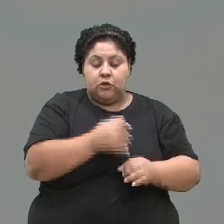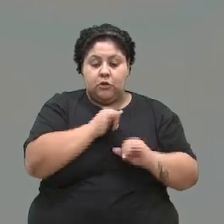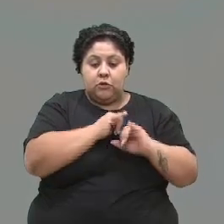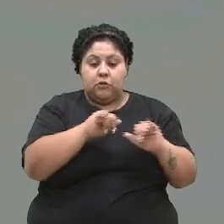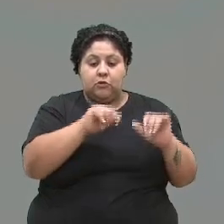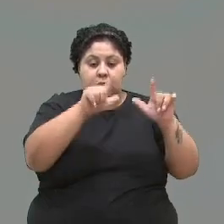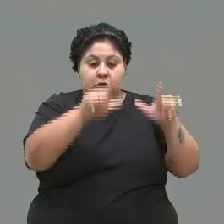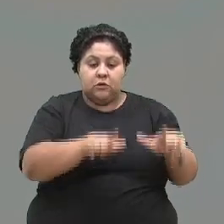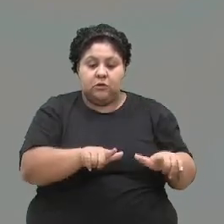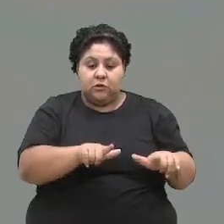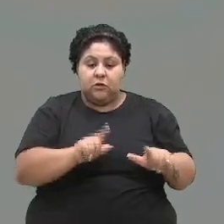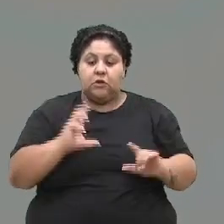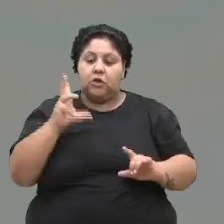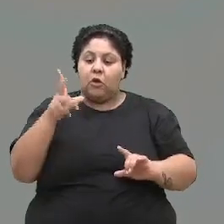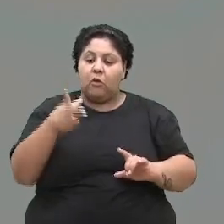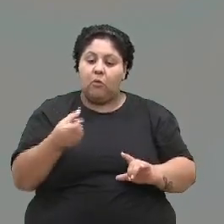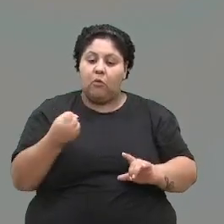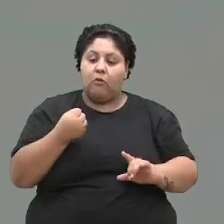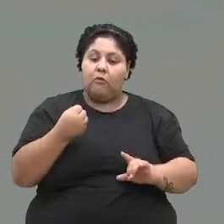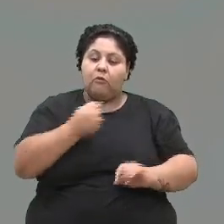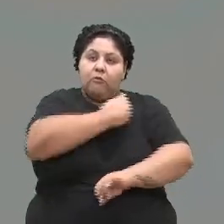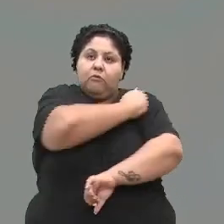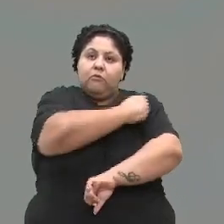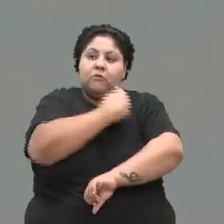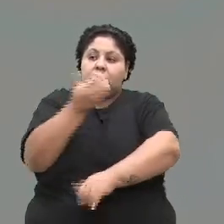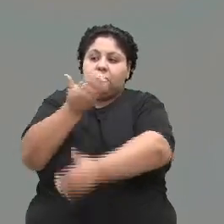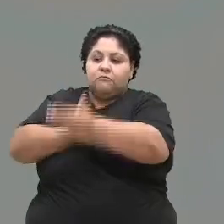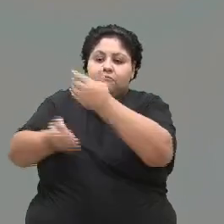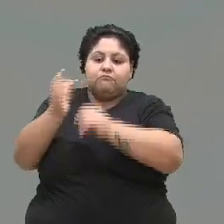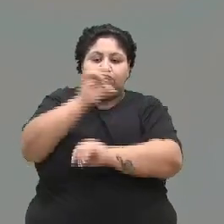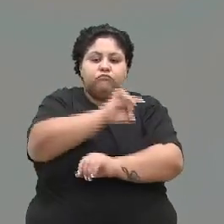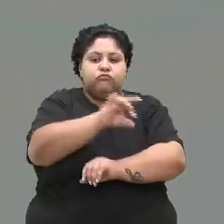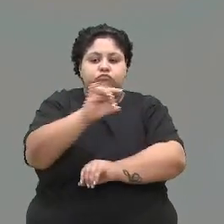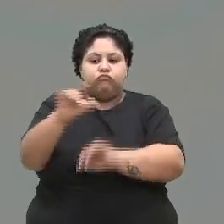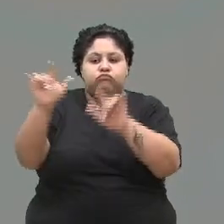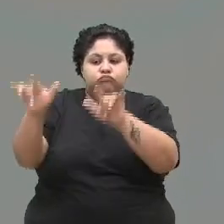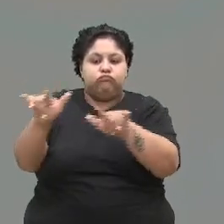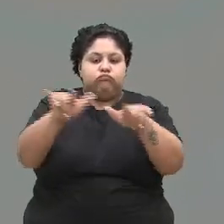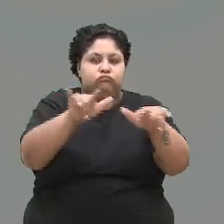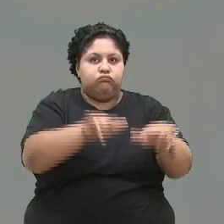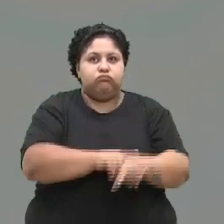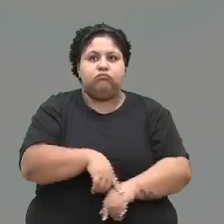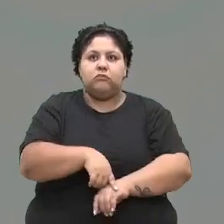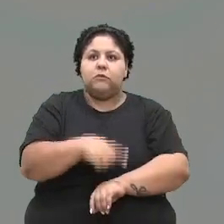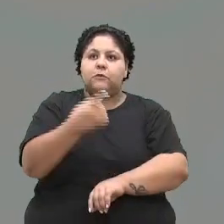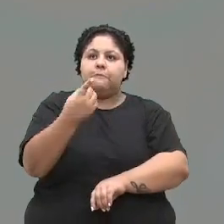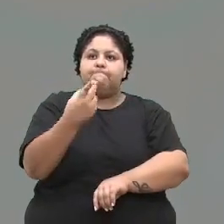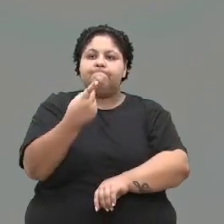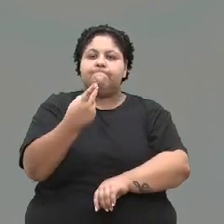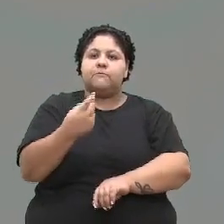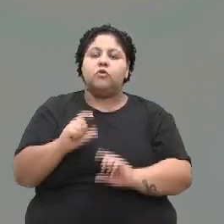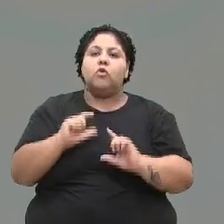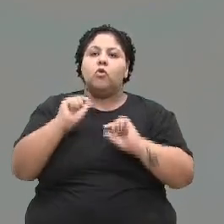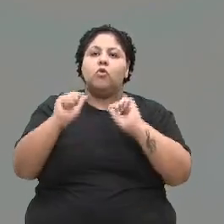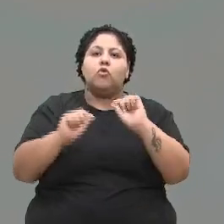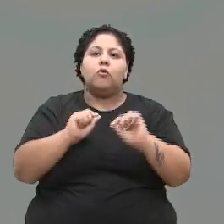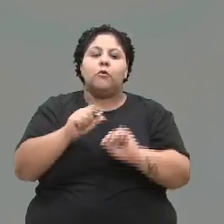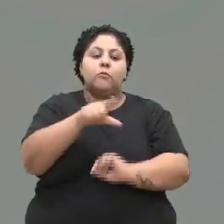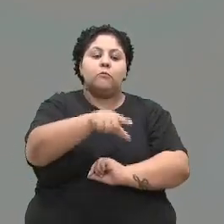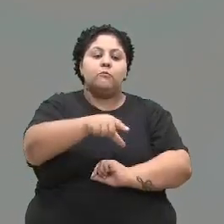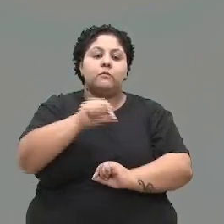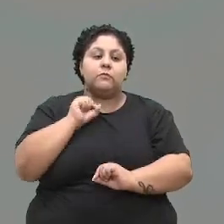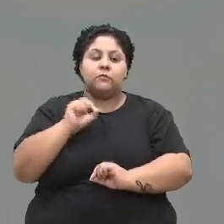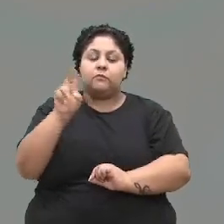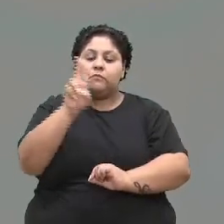e a quantidade de estudantes atendidos em cada espaço. 12. Quais são os critérios utilizados